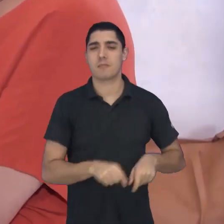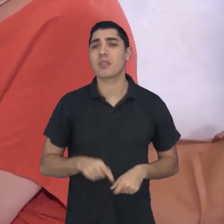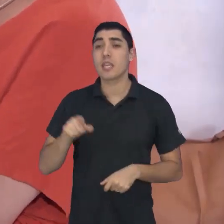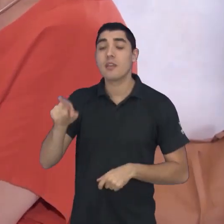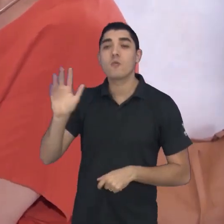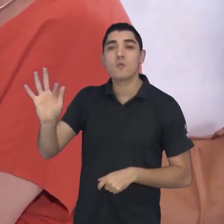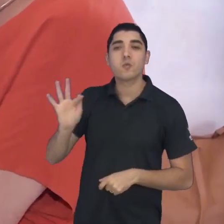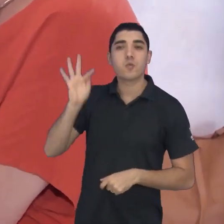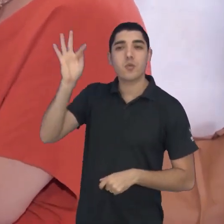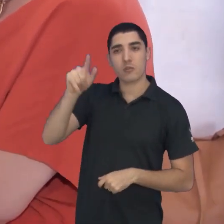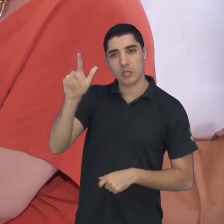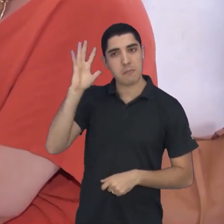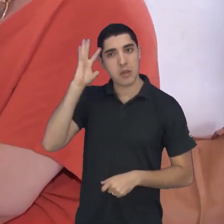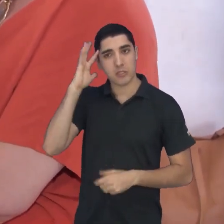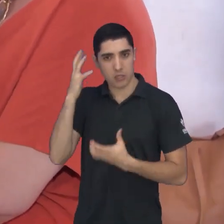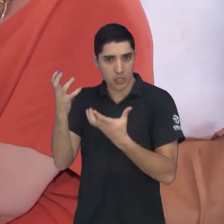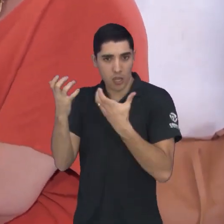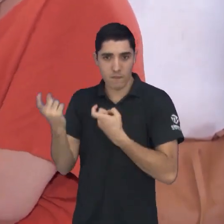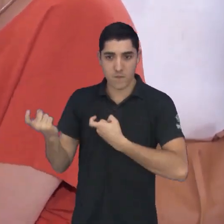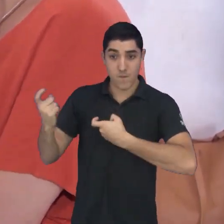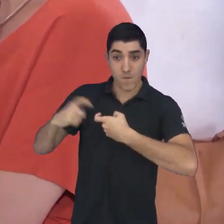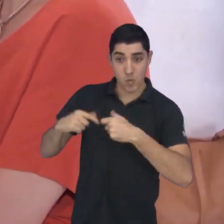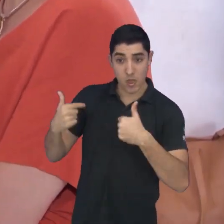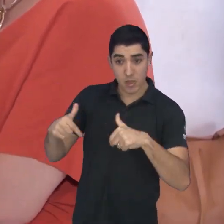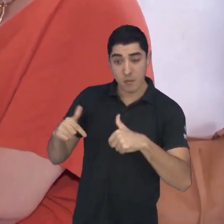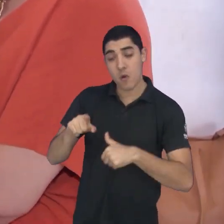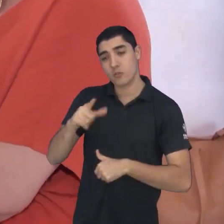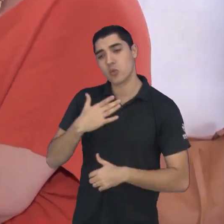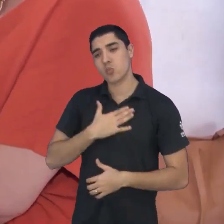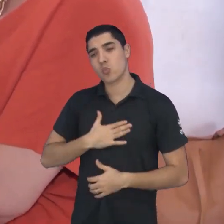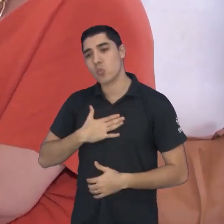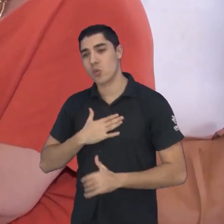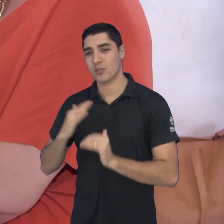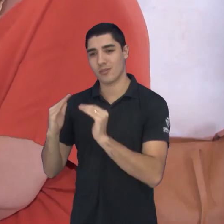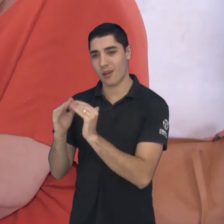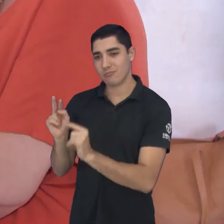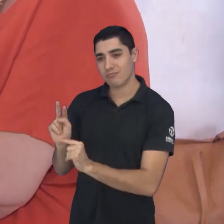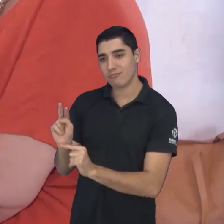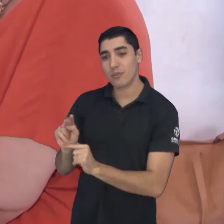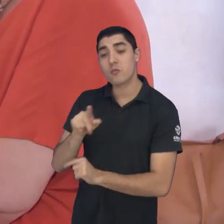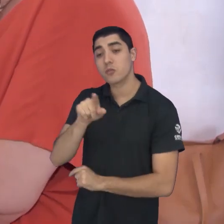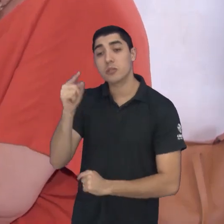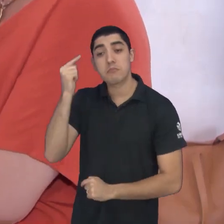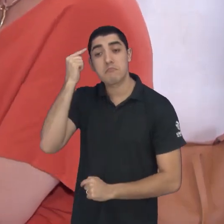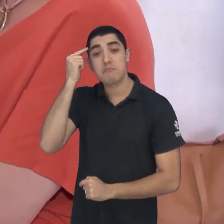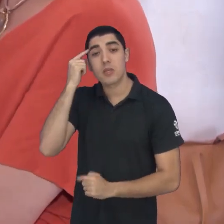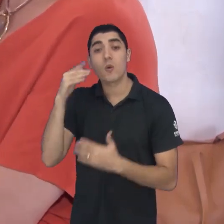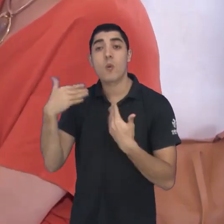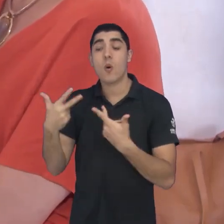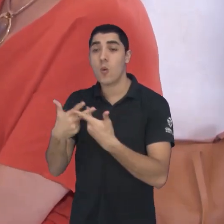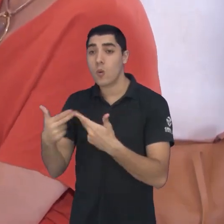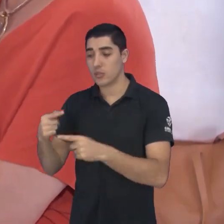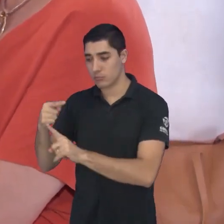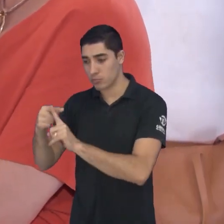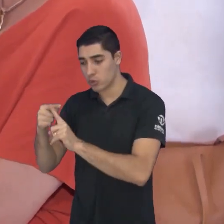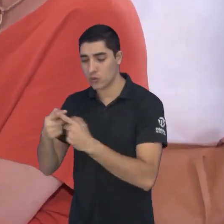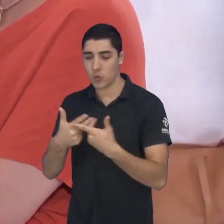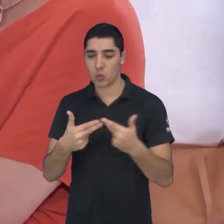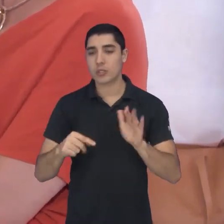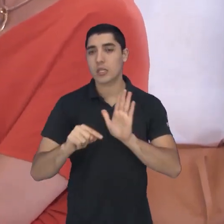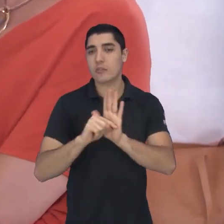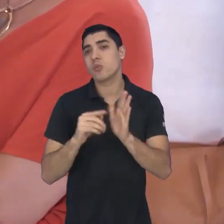Você pretende voltar a trabalhar? Você está gostando dessa vida? Quais são os pontos positivos e os pontos